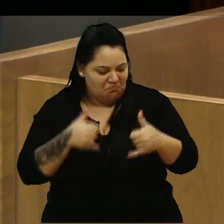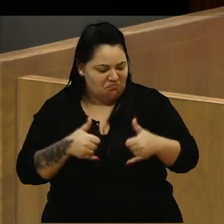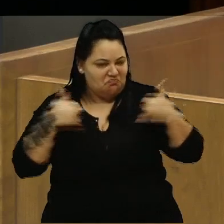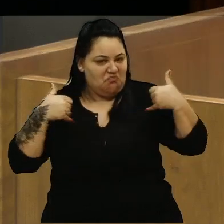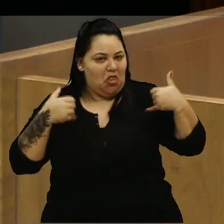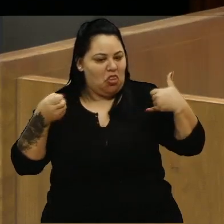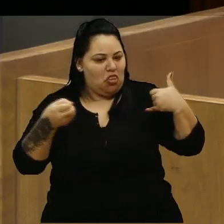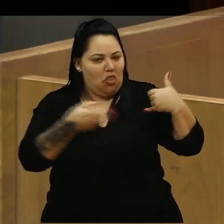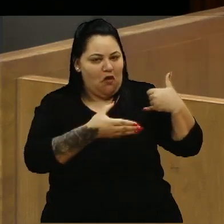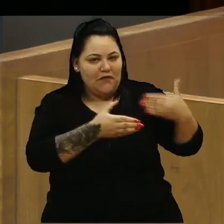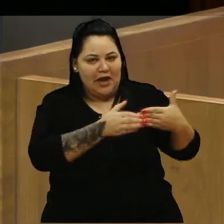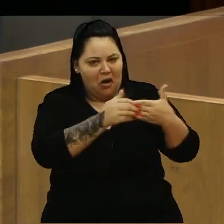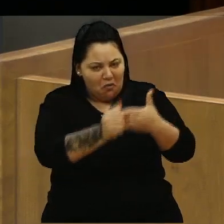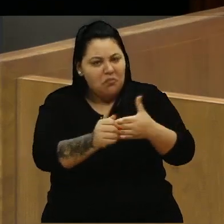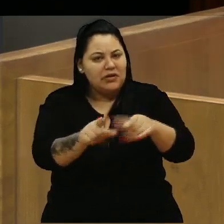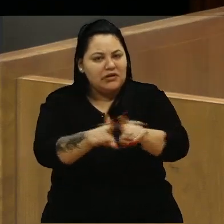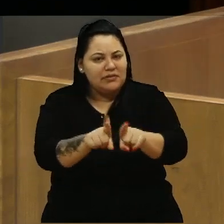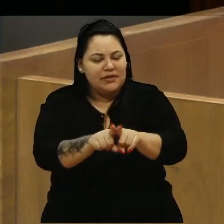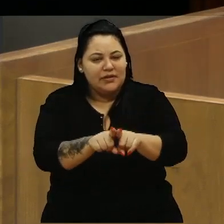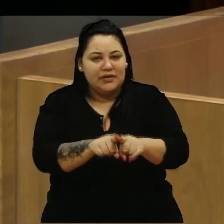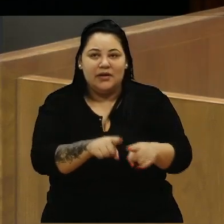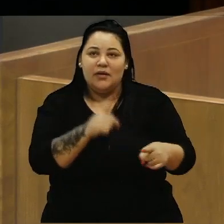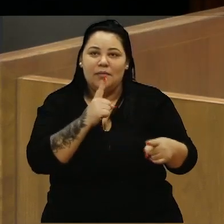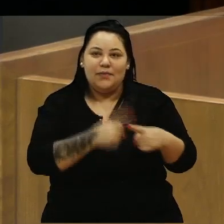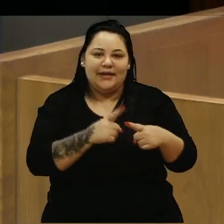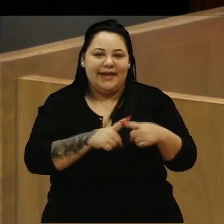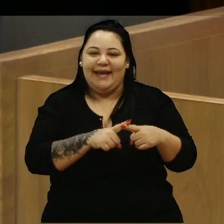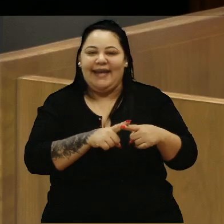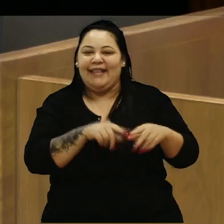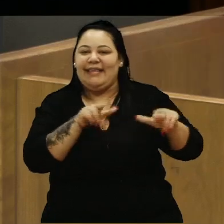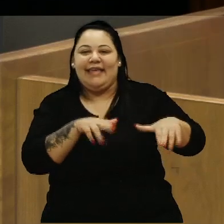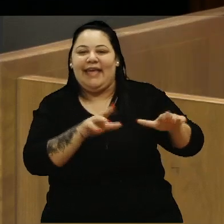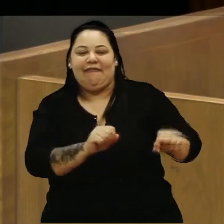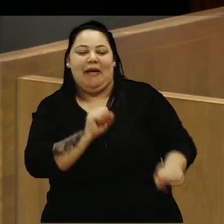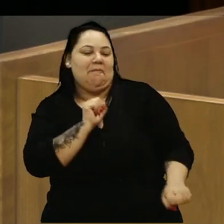que acompanha, porque ninguém é uma ilha, né? A